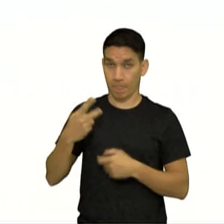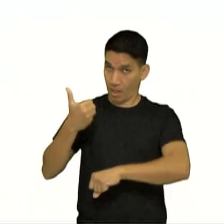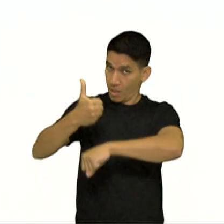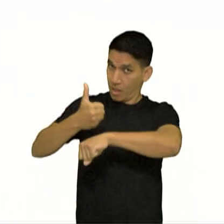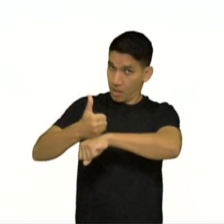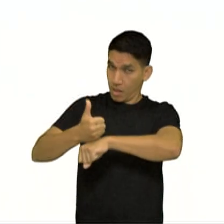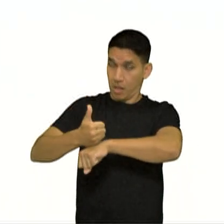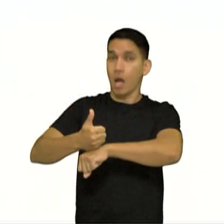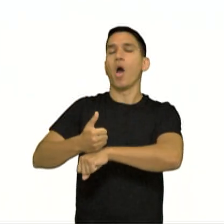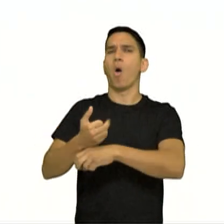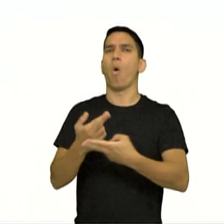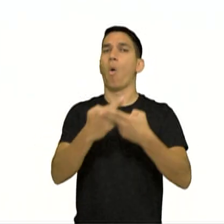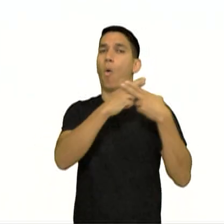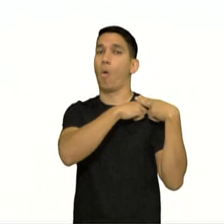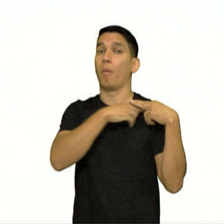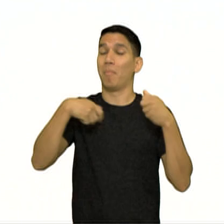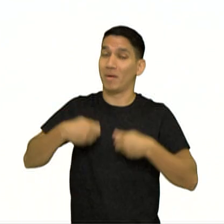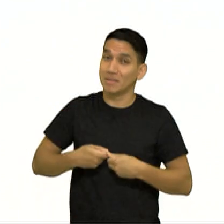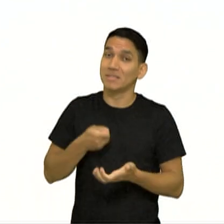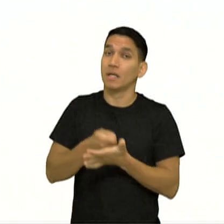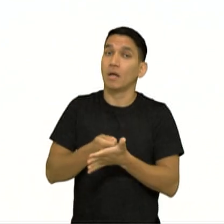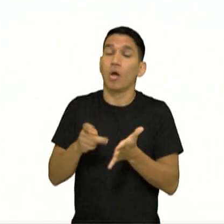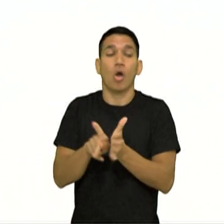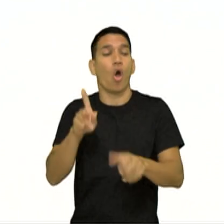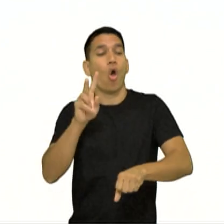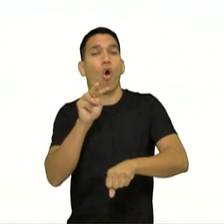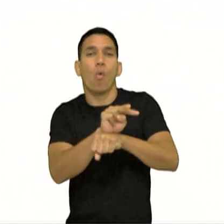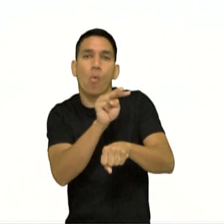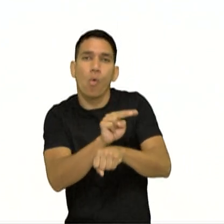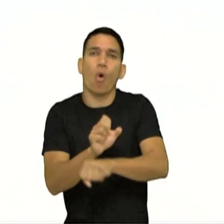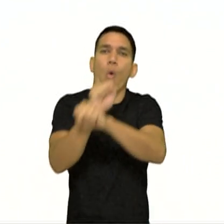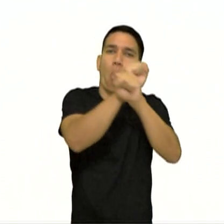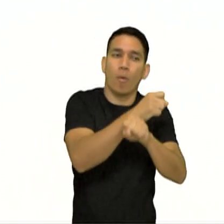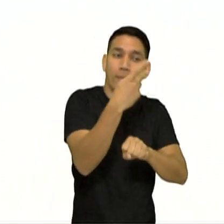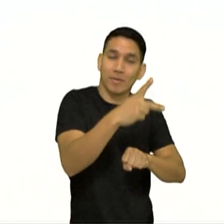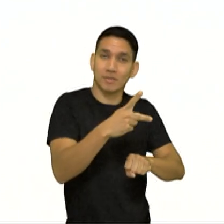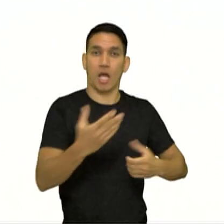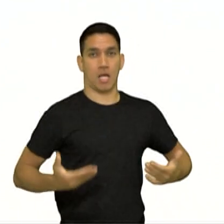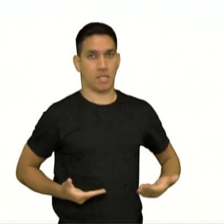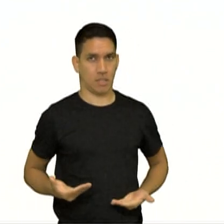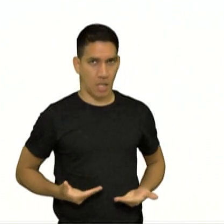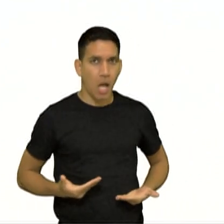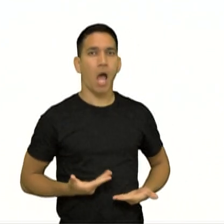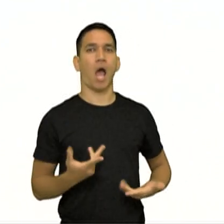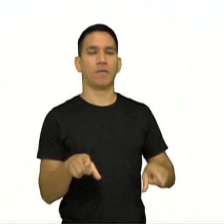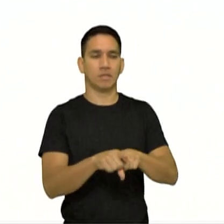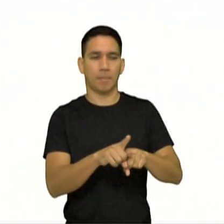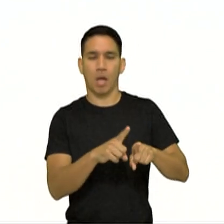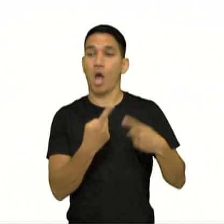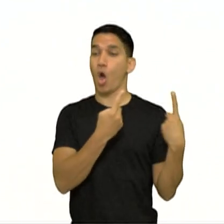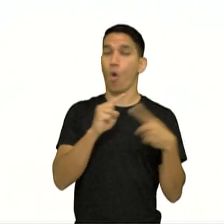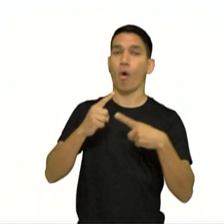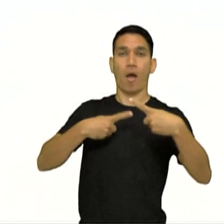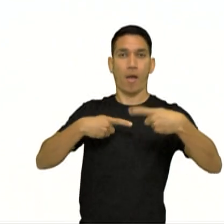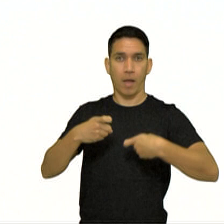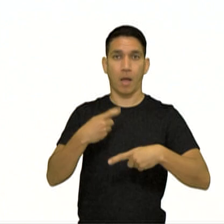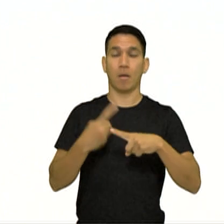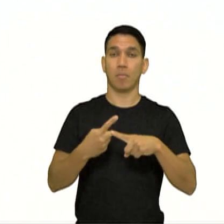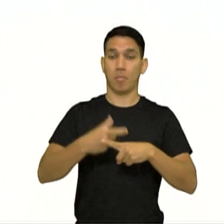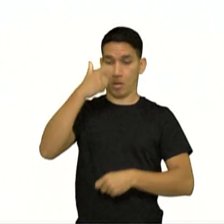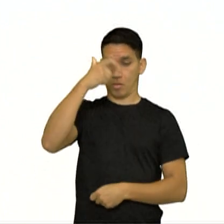seus camponeses ou servos durante a guerra, né, porque eles faziam parte da nobreza, tá? Os senhores feudais, eles eram